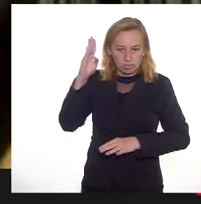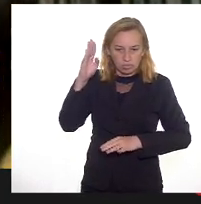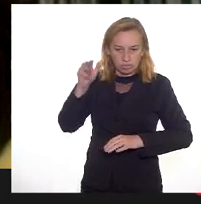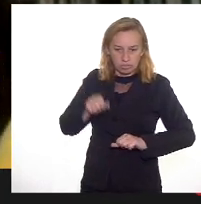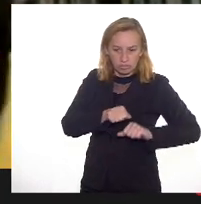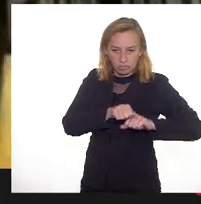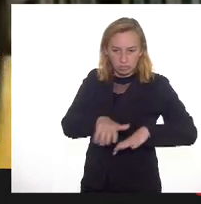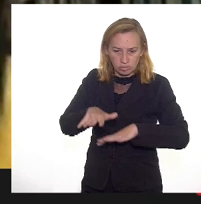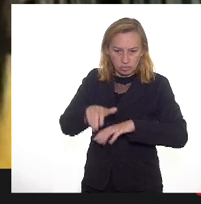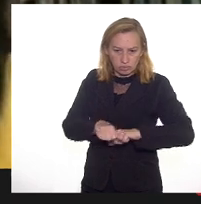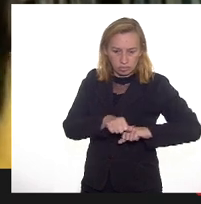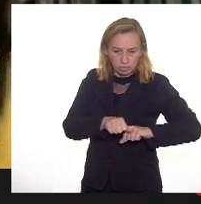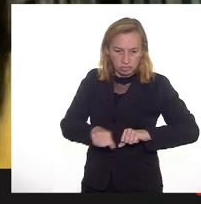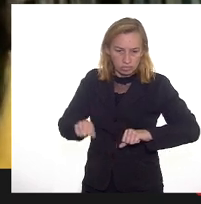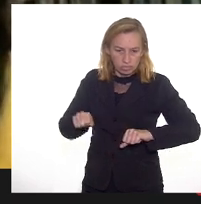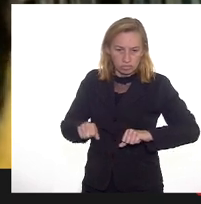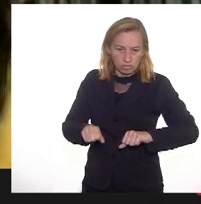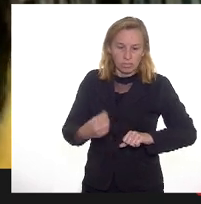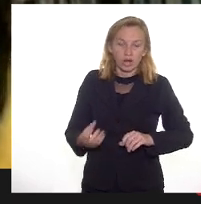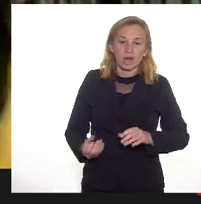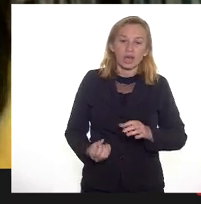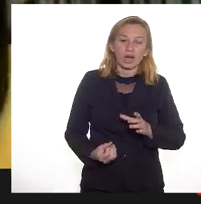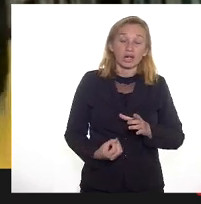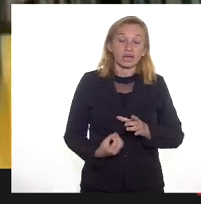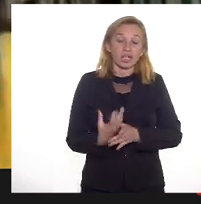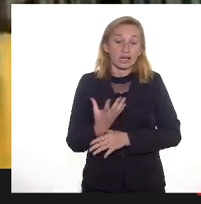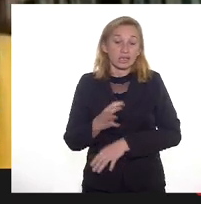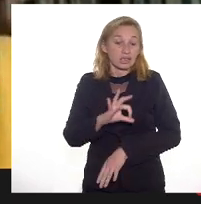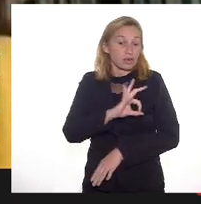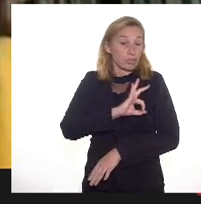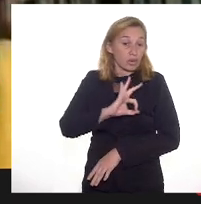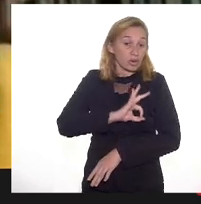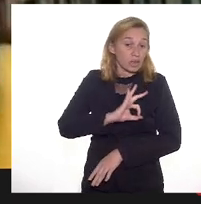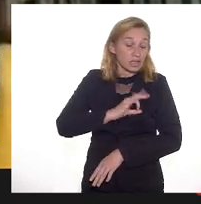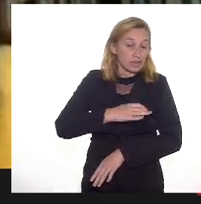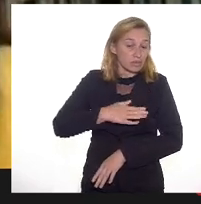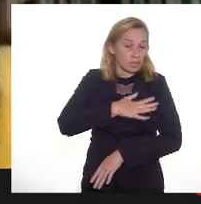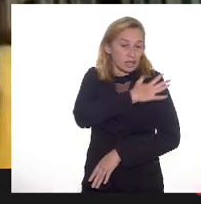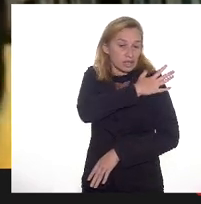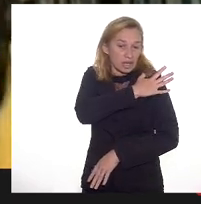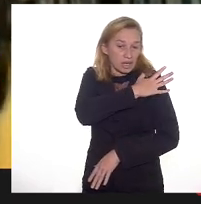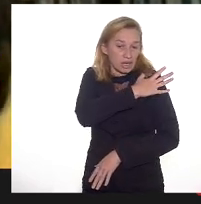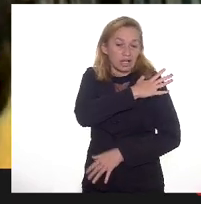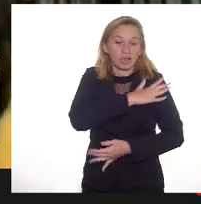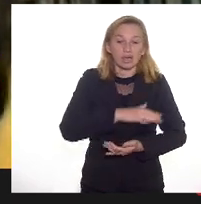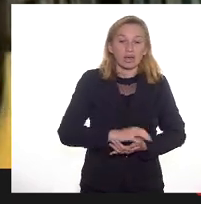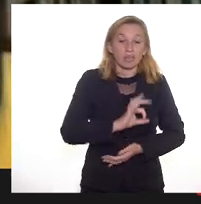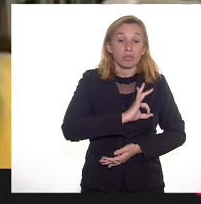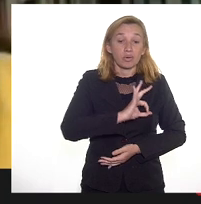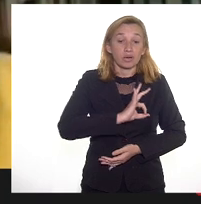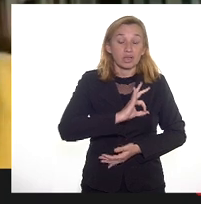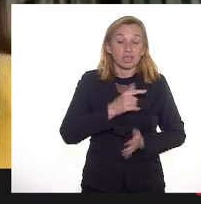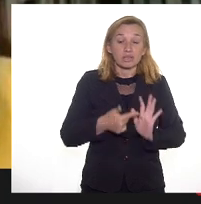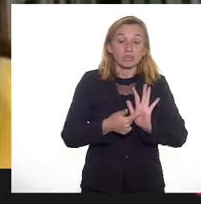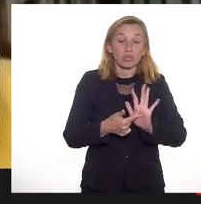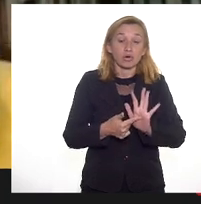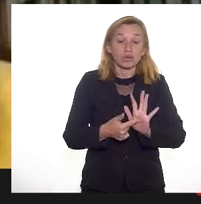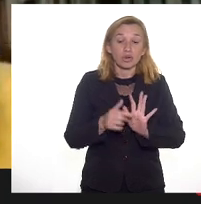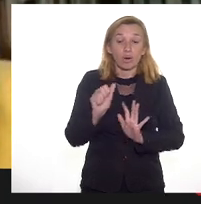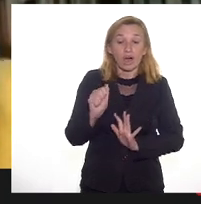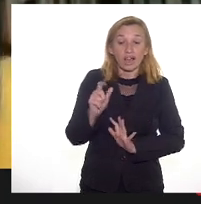a origem da polícia militar, a polícia aparece como a